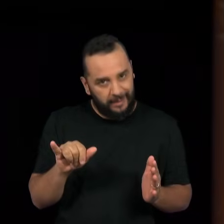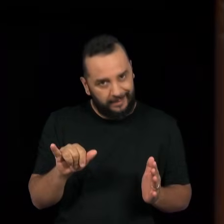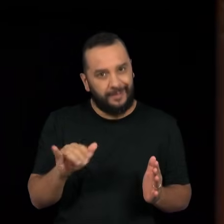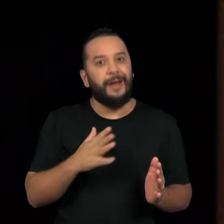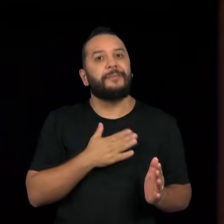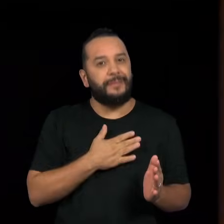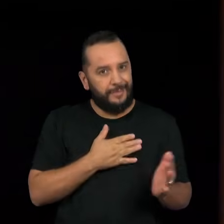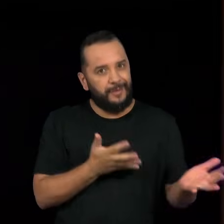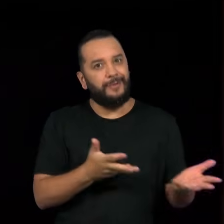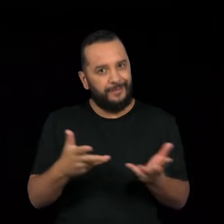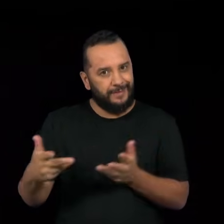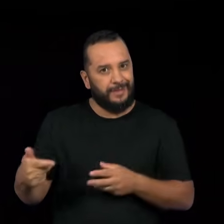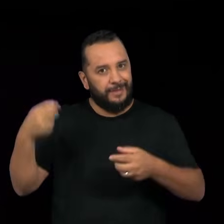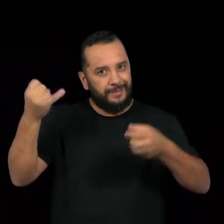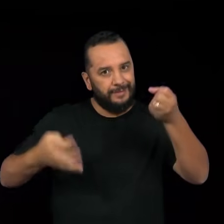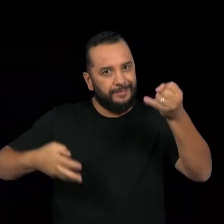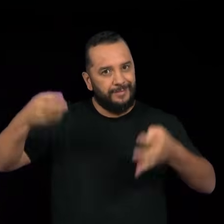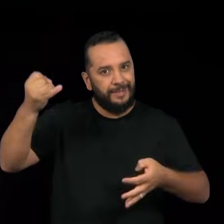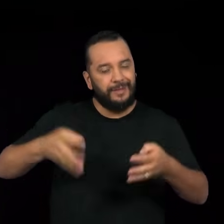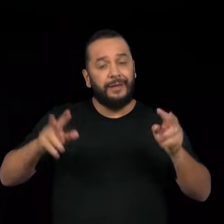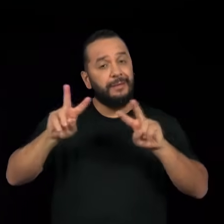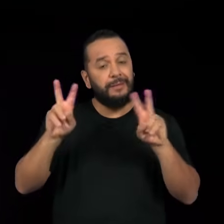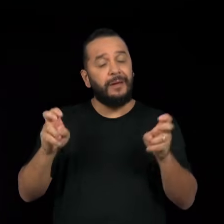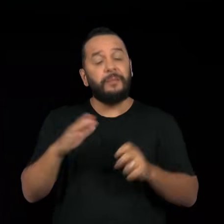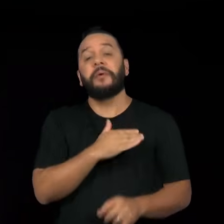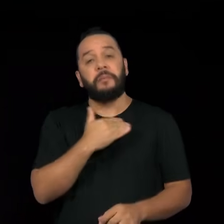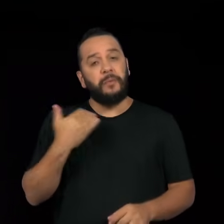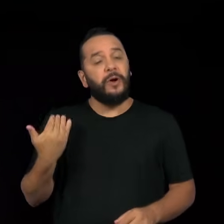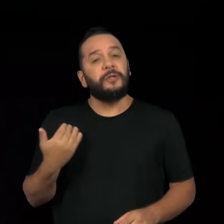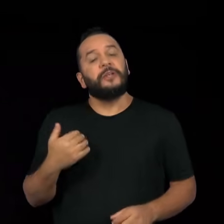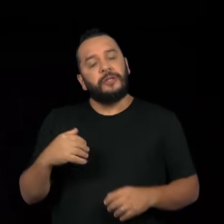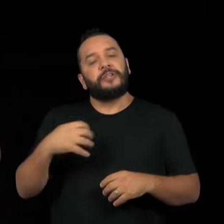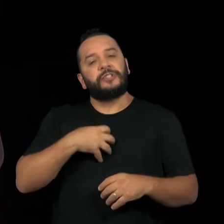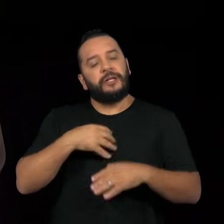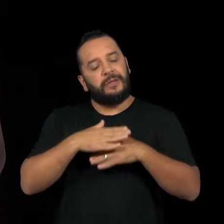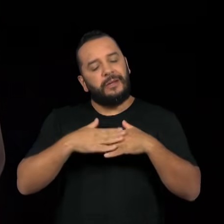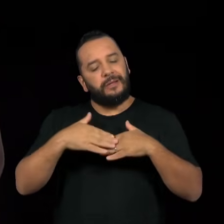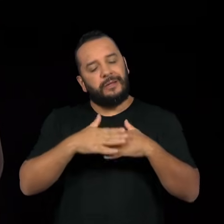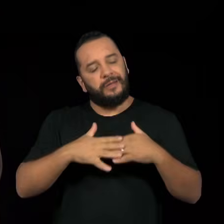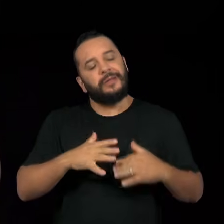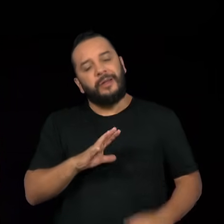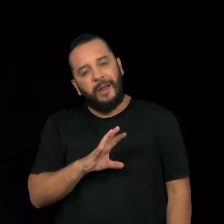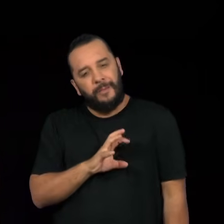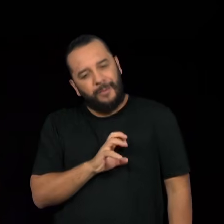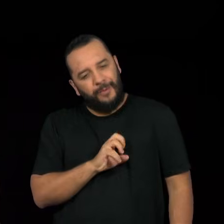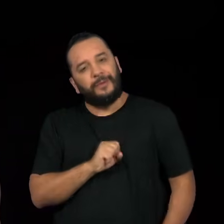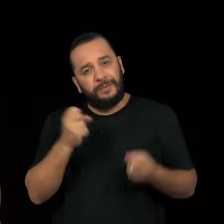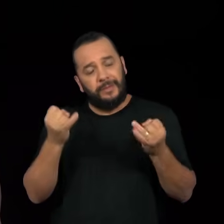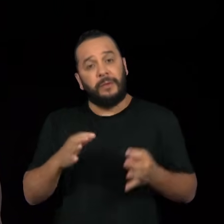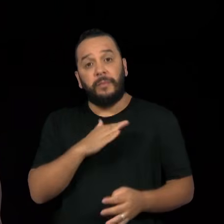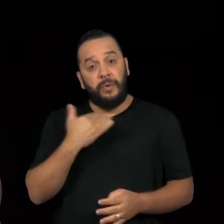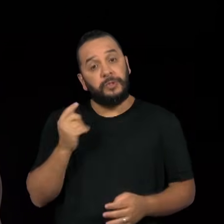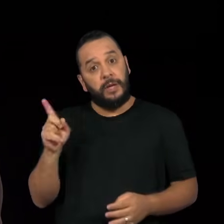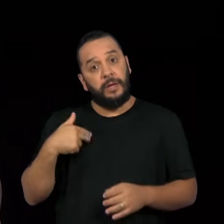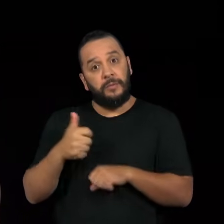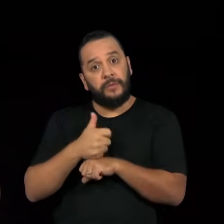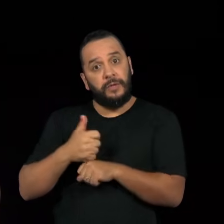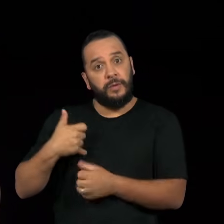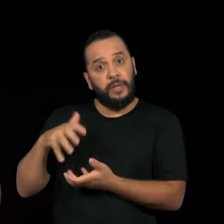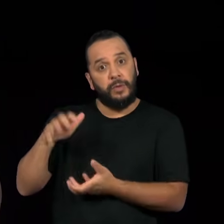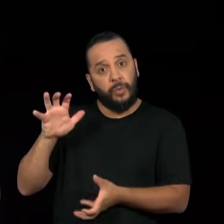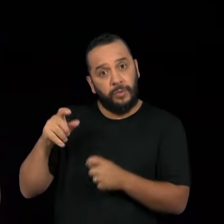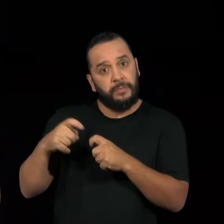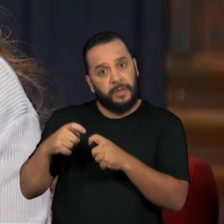fala abertamente e amorosamente sobre a morte. Ela é geriatra, especialista em cuidados paliativos.